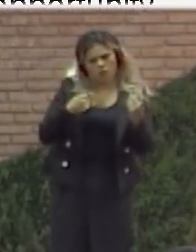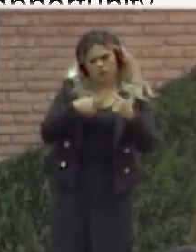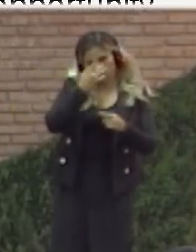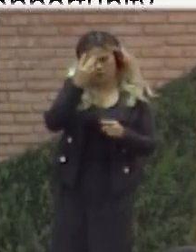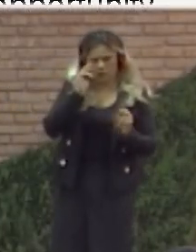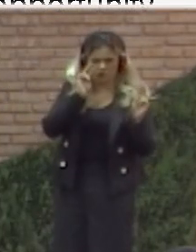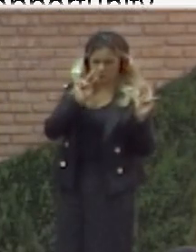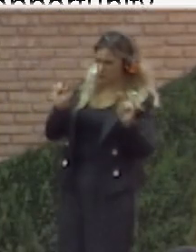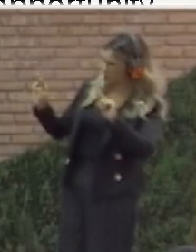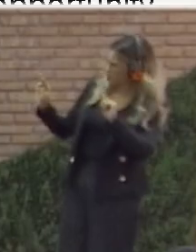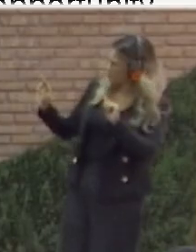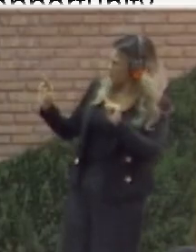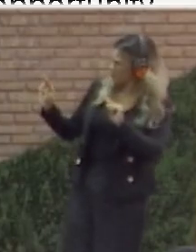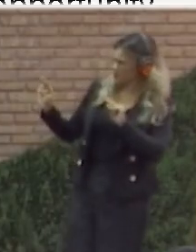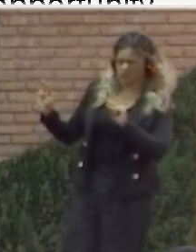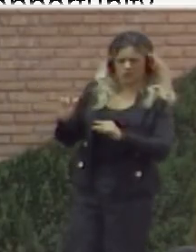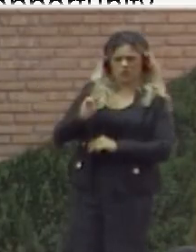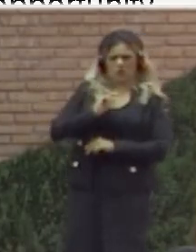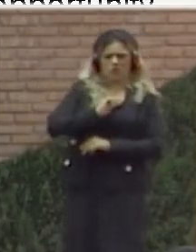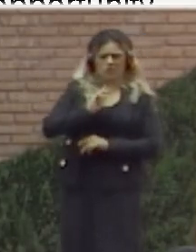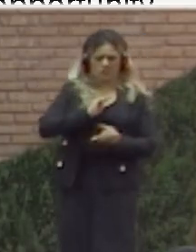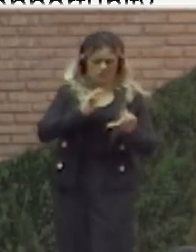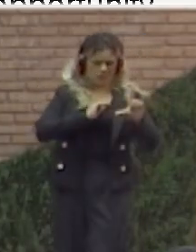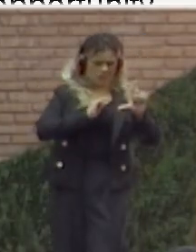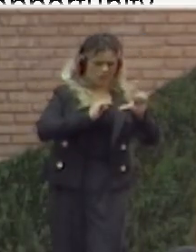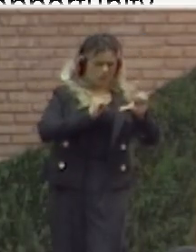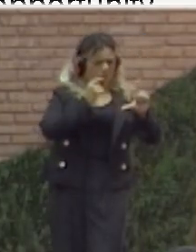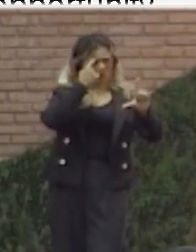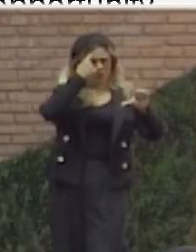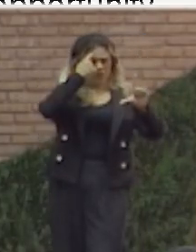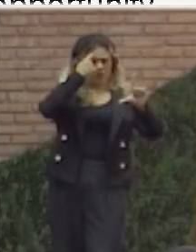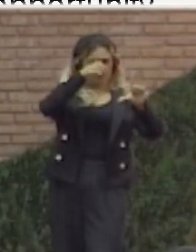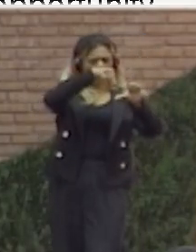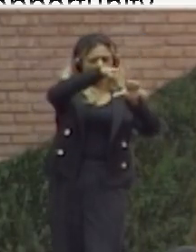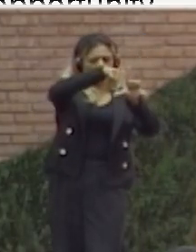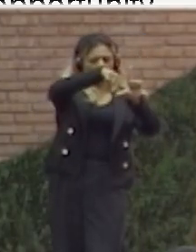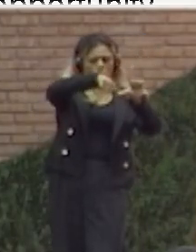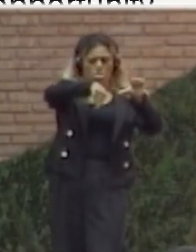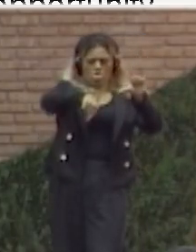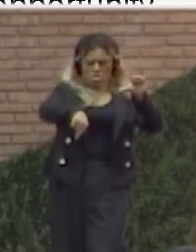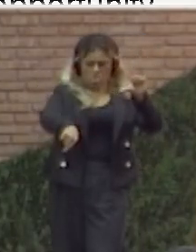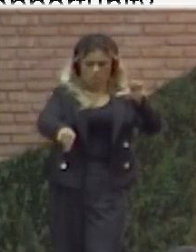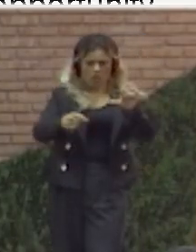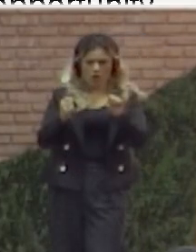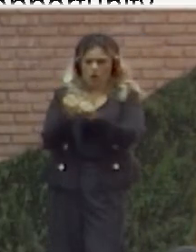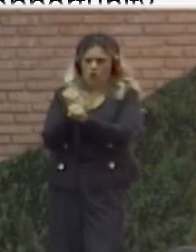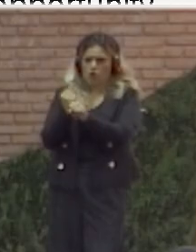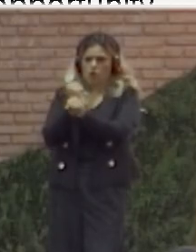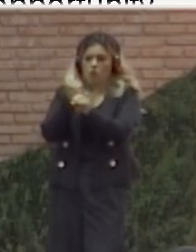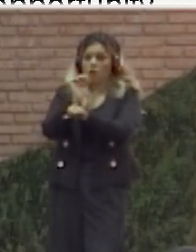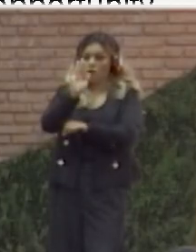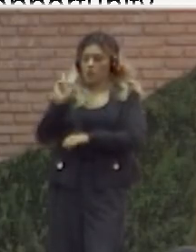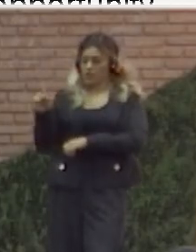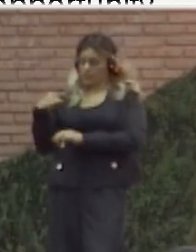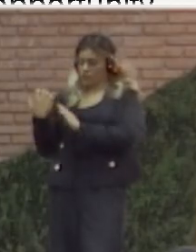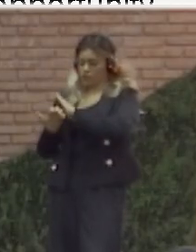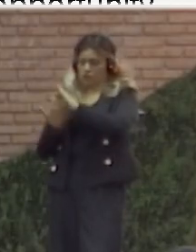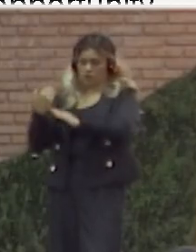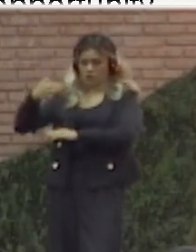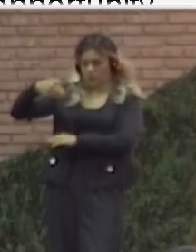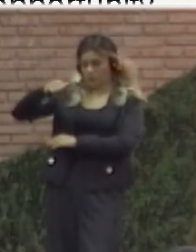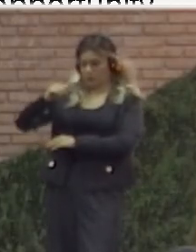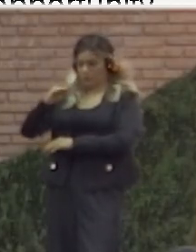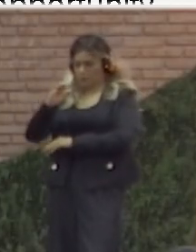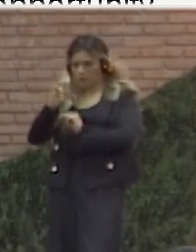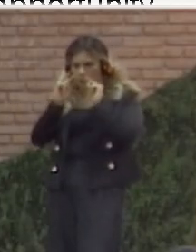olhar por esse gráfico e pensarem negativamente da construção civil, o que a Macy fez foi